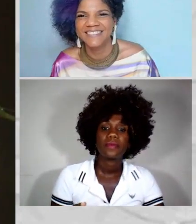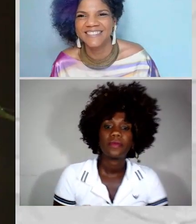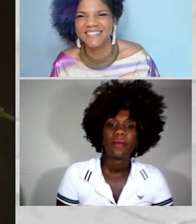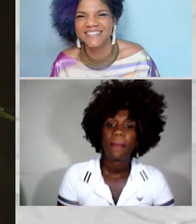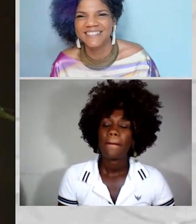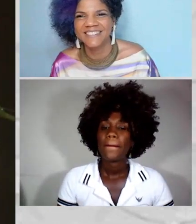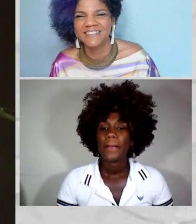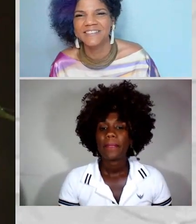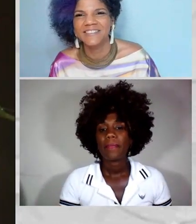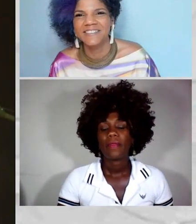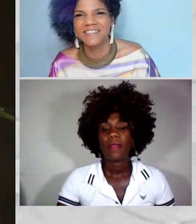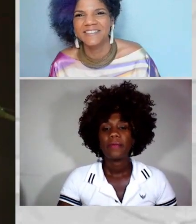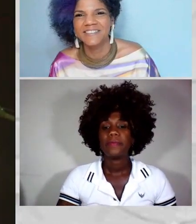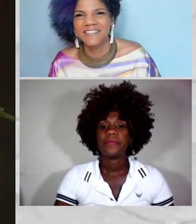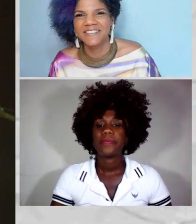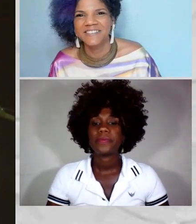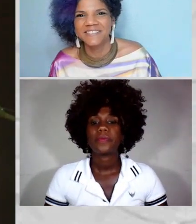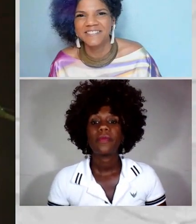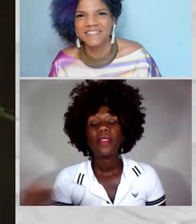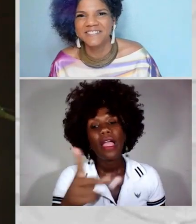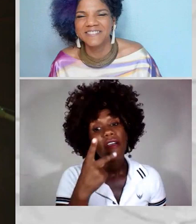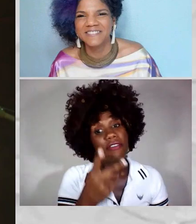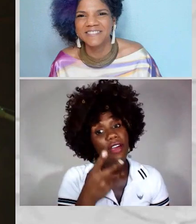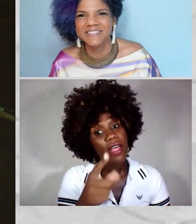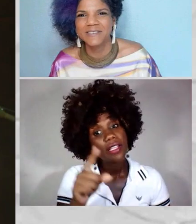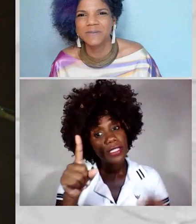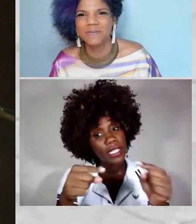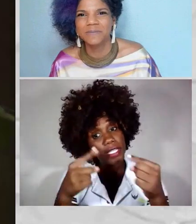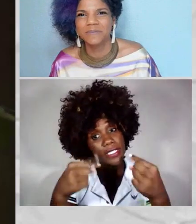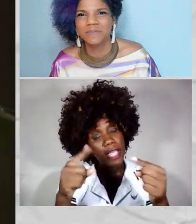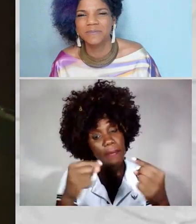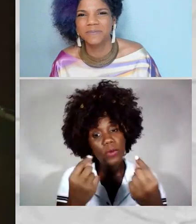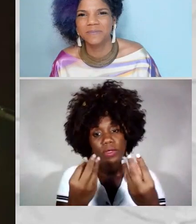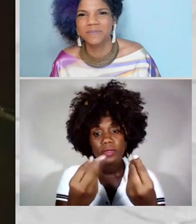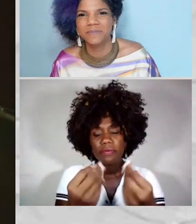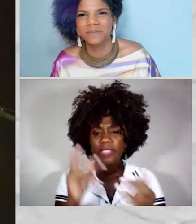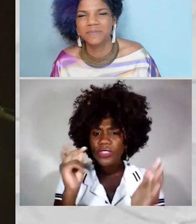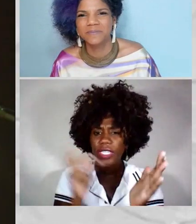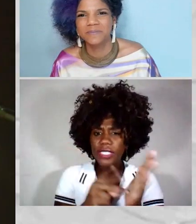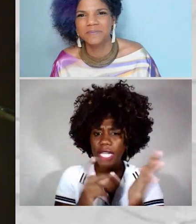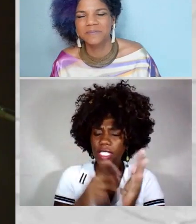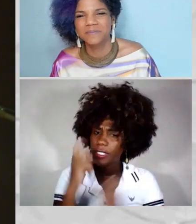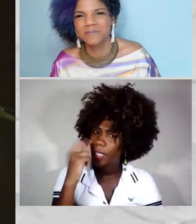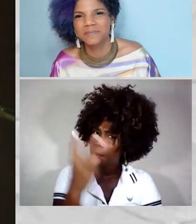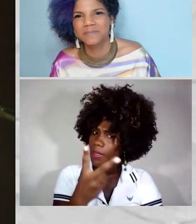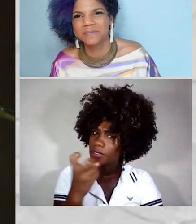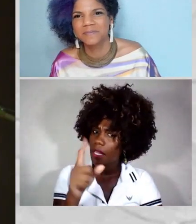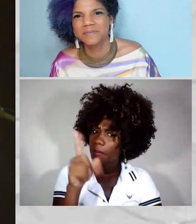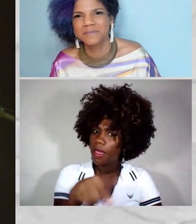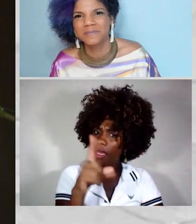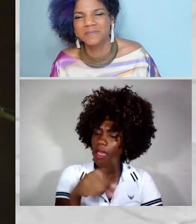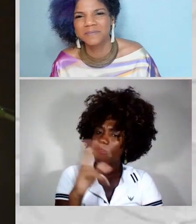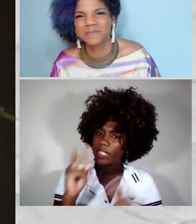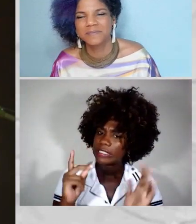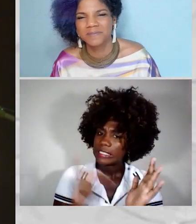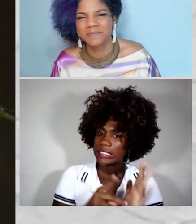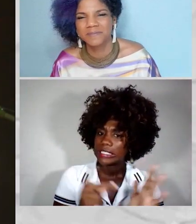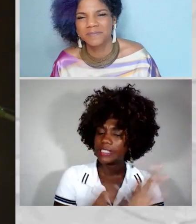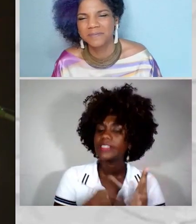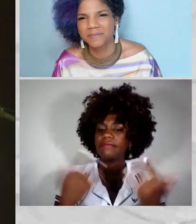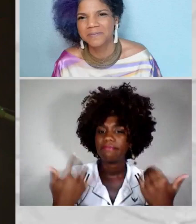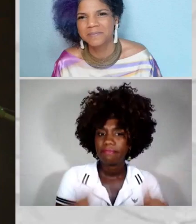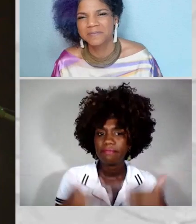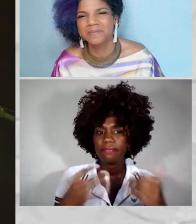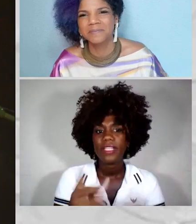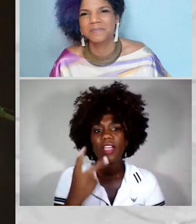você falar dessa coisa da que a música se materializa, mas eu acho isso a maior verdade. Eu falo